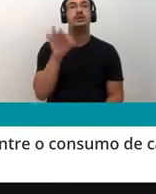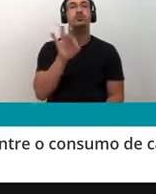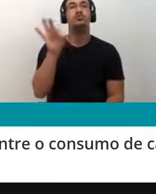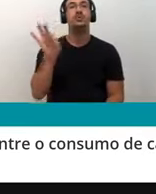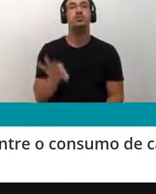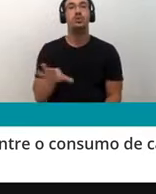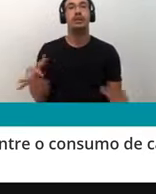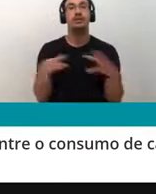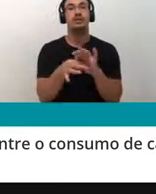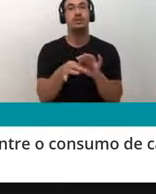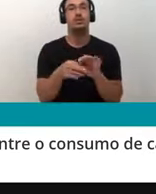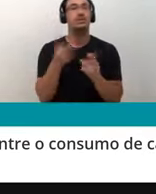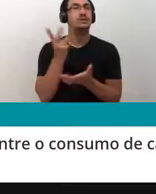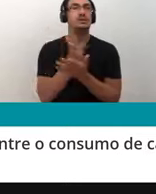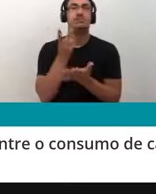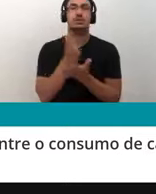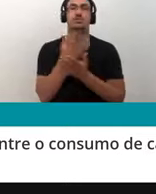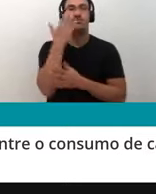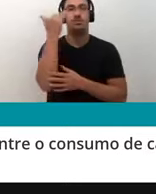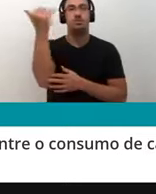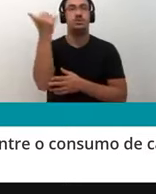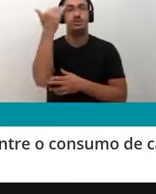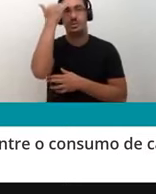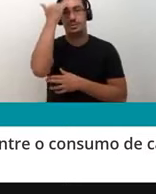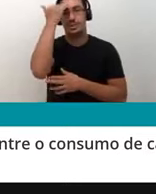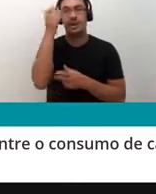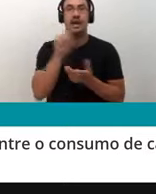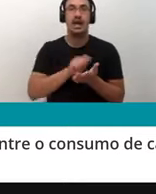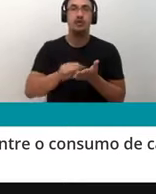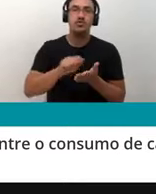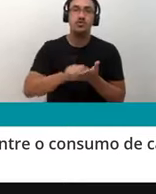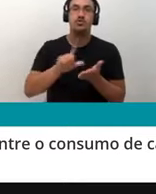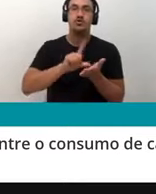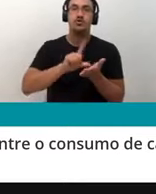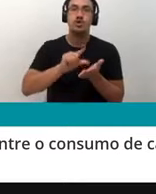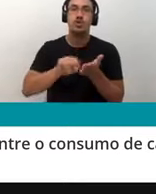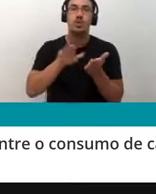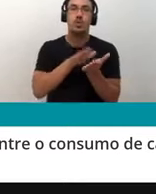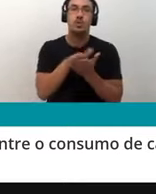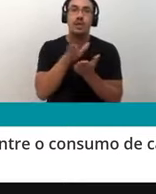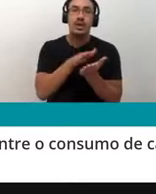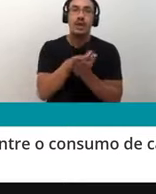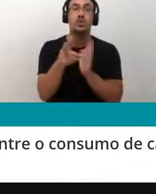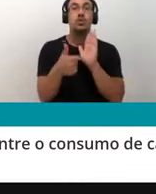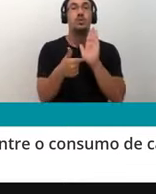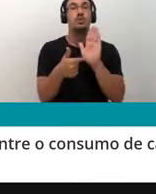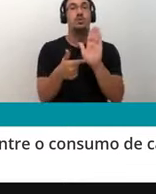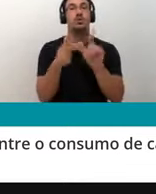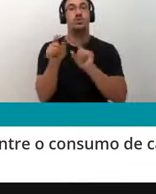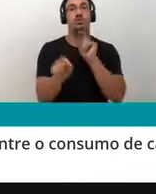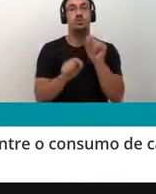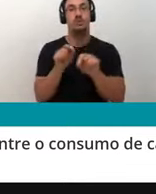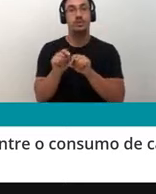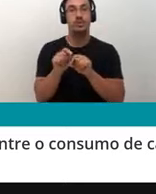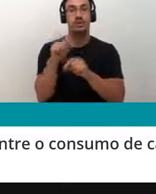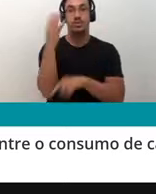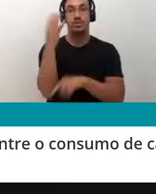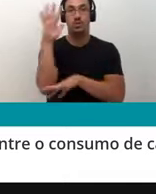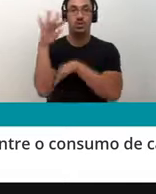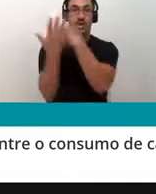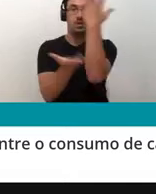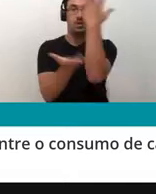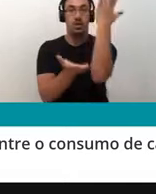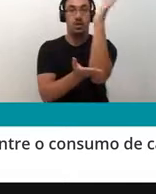também é muito conhecido, tem muito artigo publicado que mostra que esse desmatamento da Amazônia